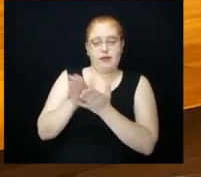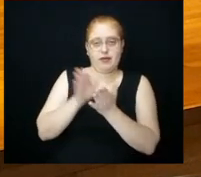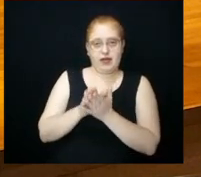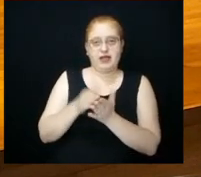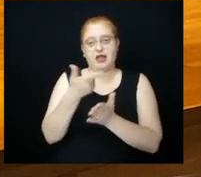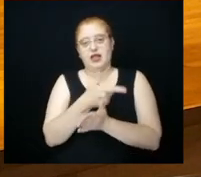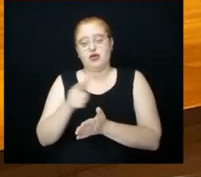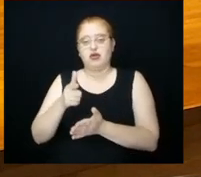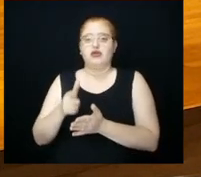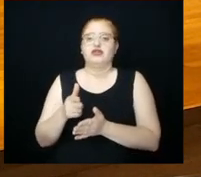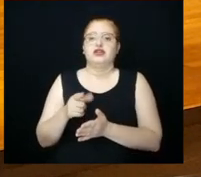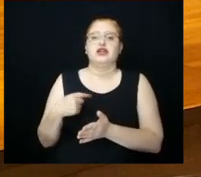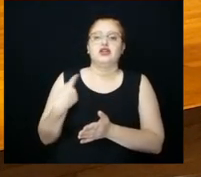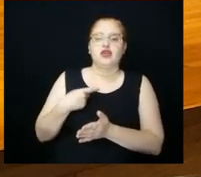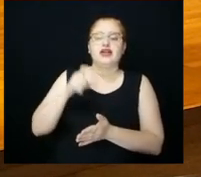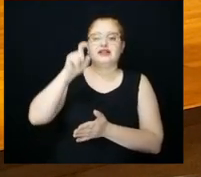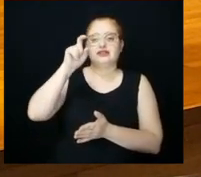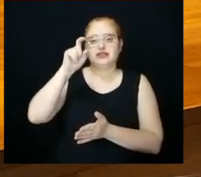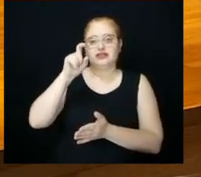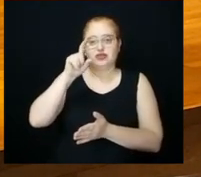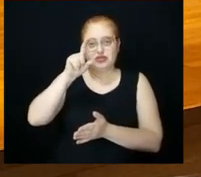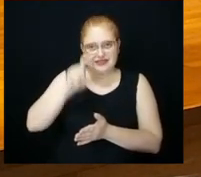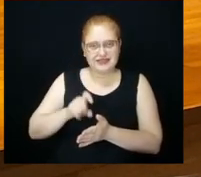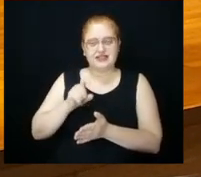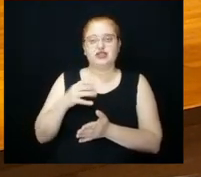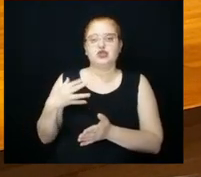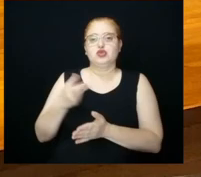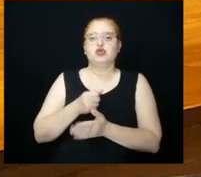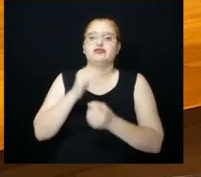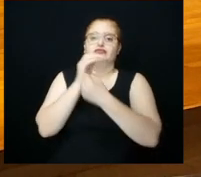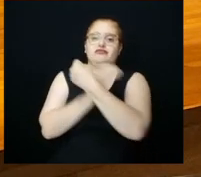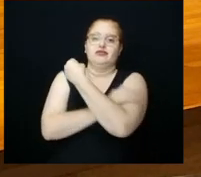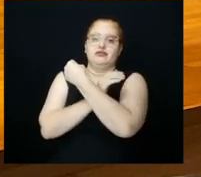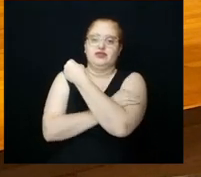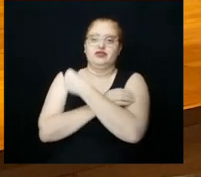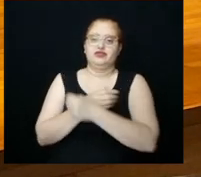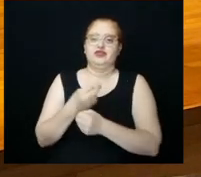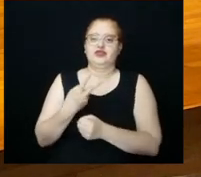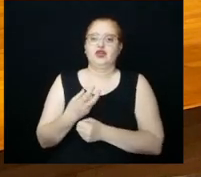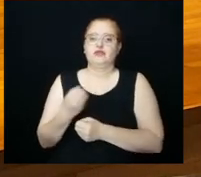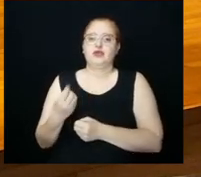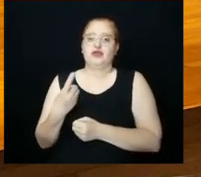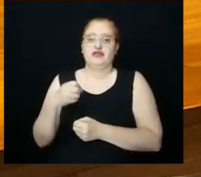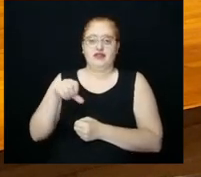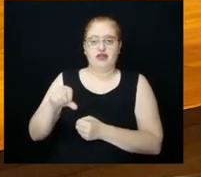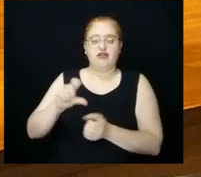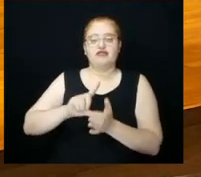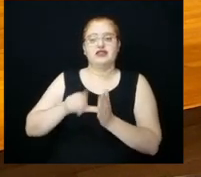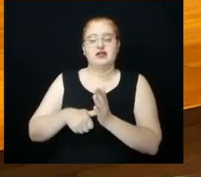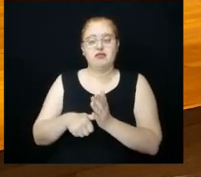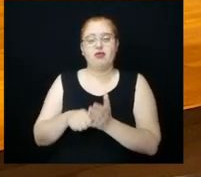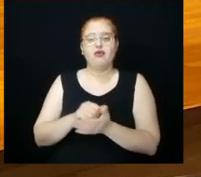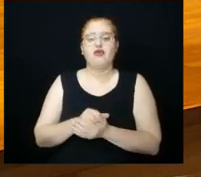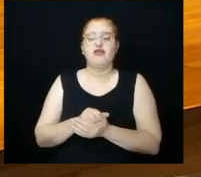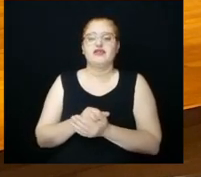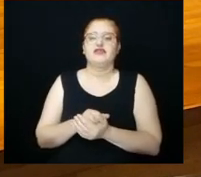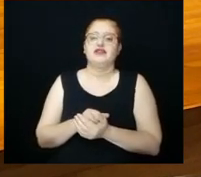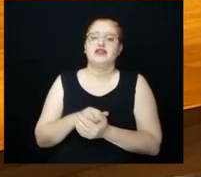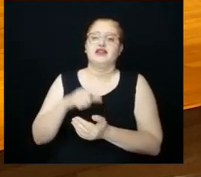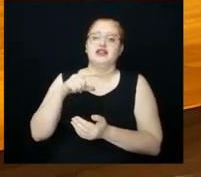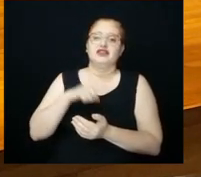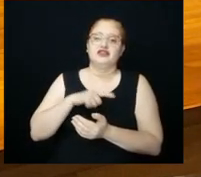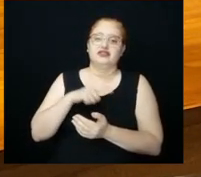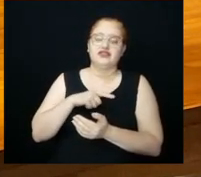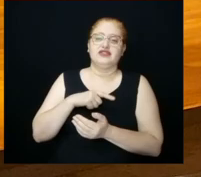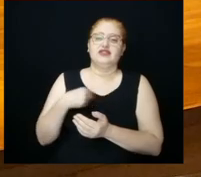Sejamos Todos Feministas, que é bastante conhecido, né? O primeiro, então, ali de 2019, e depois, e anteriormente,